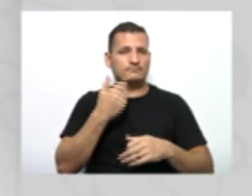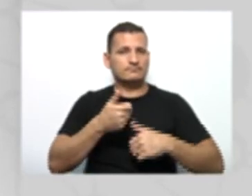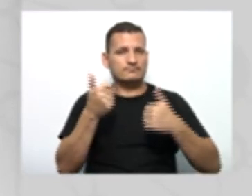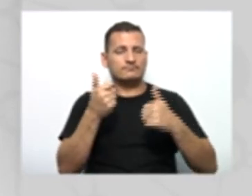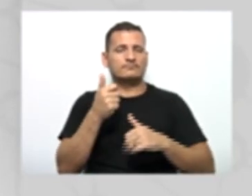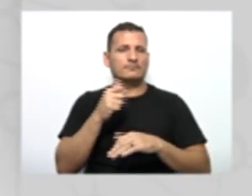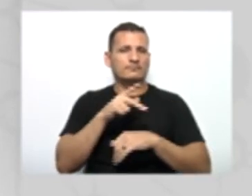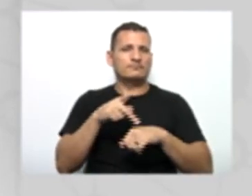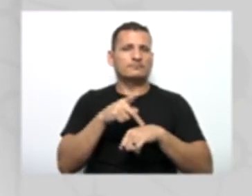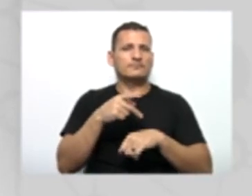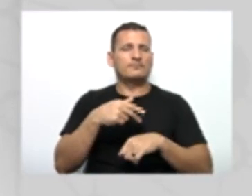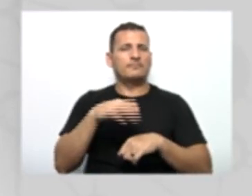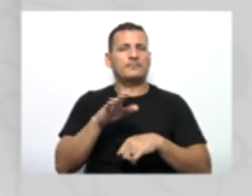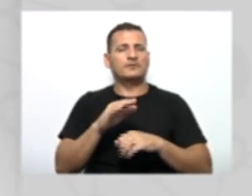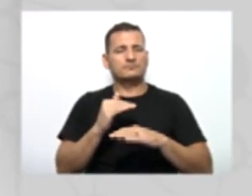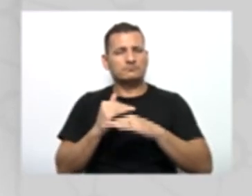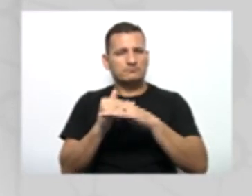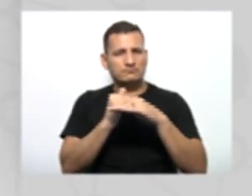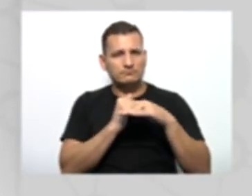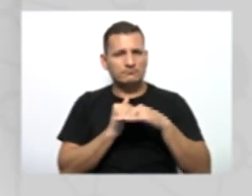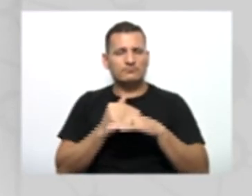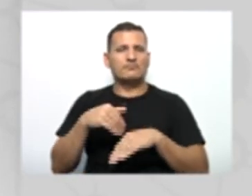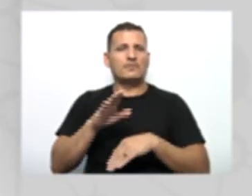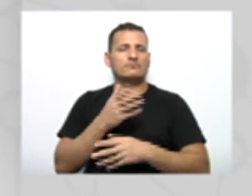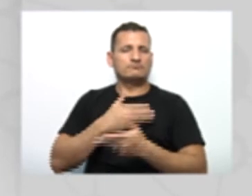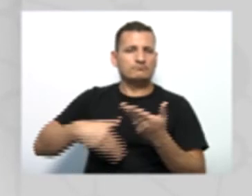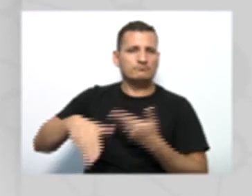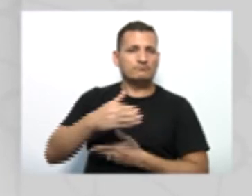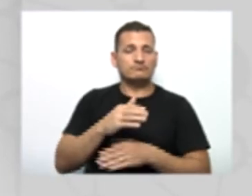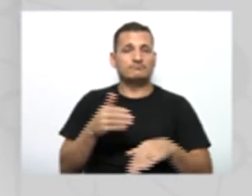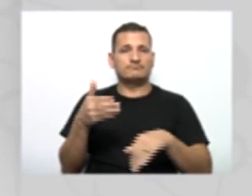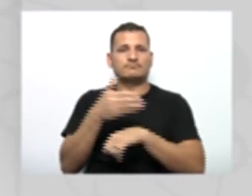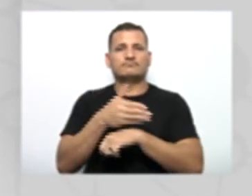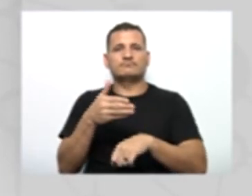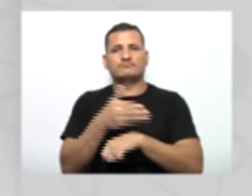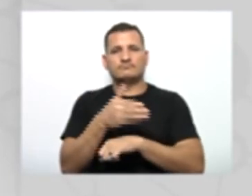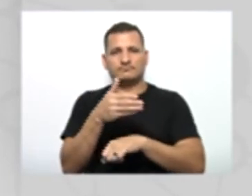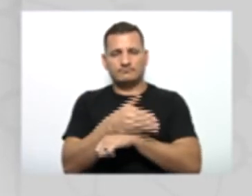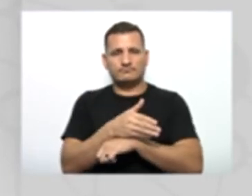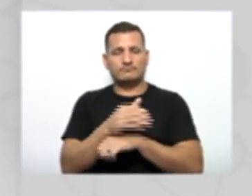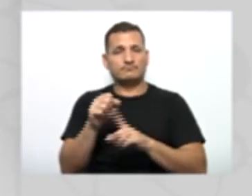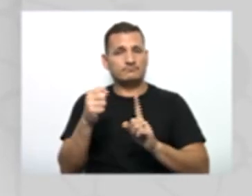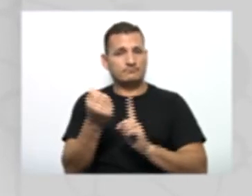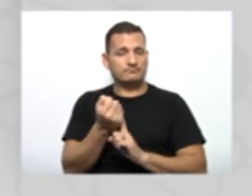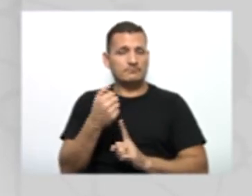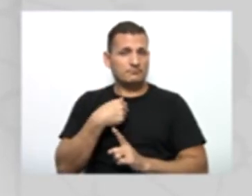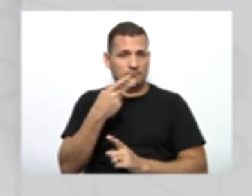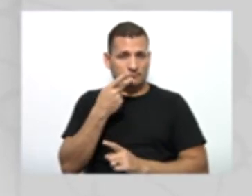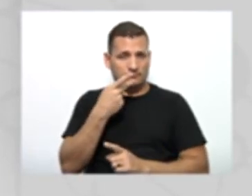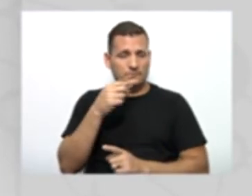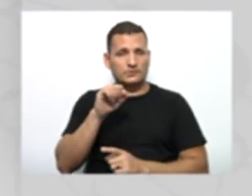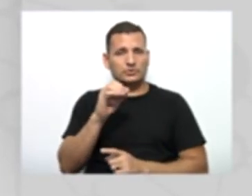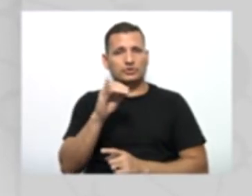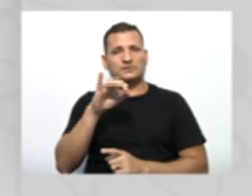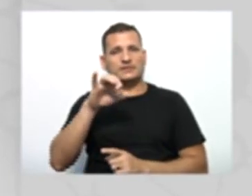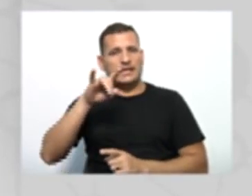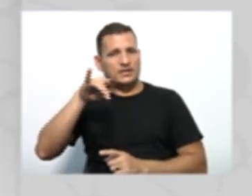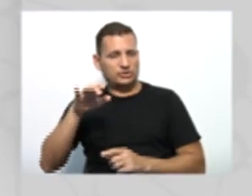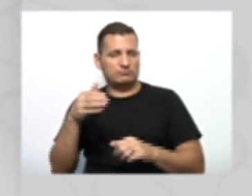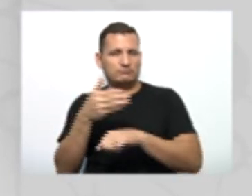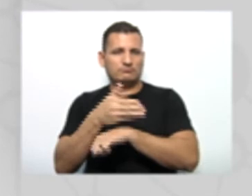tomar decisões sem tanta interferência externa, nós chamamos isso também de soberania, né, atribuída à nação. Tem o